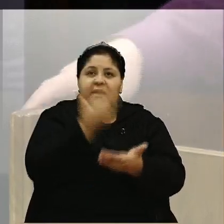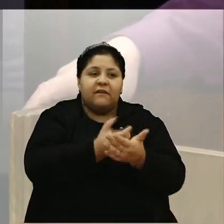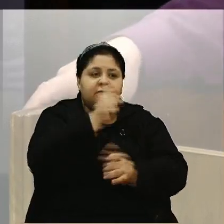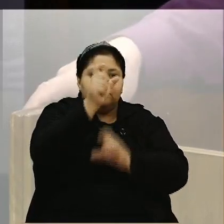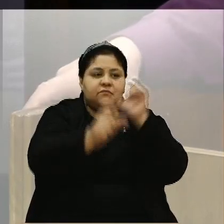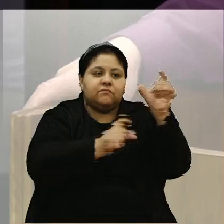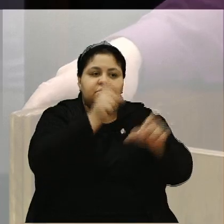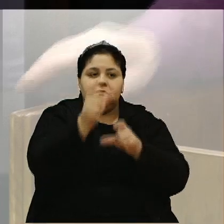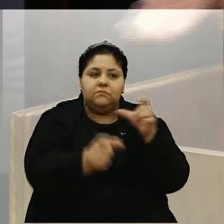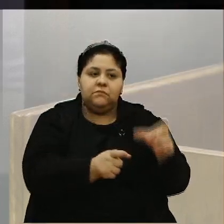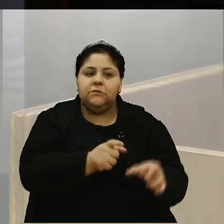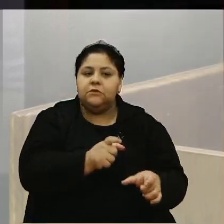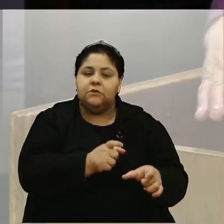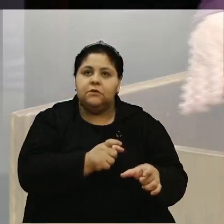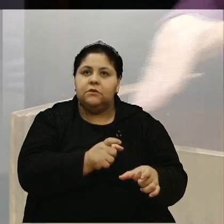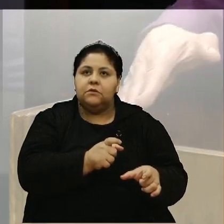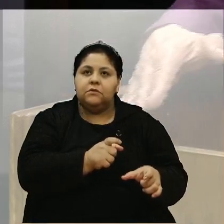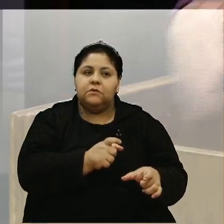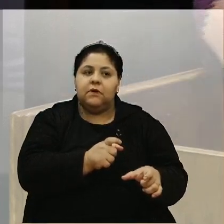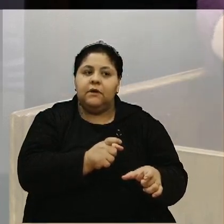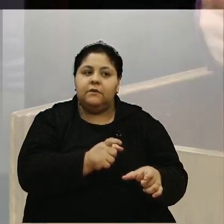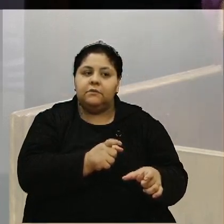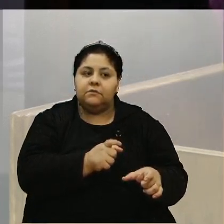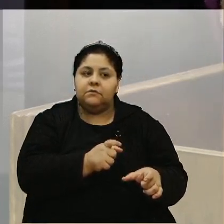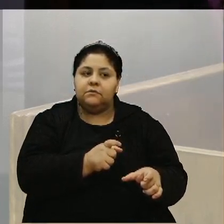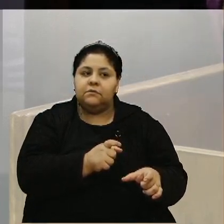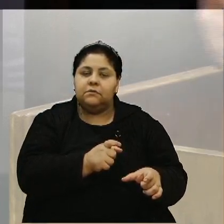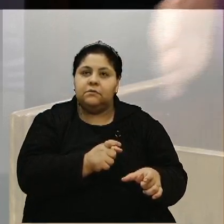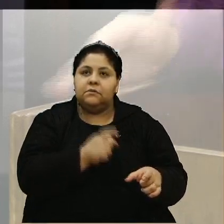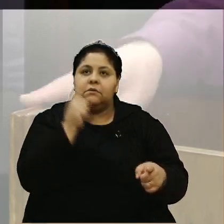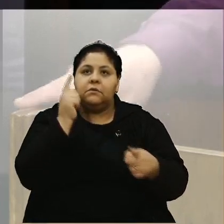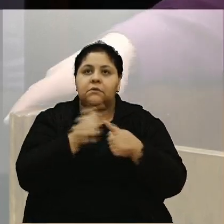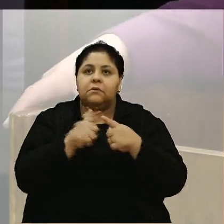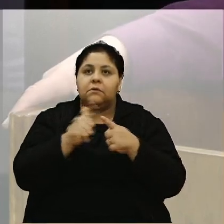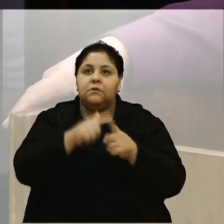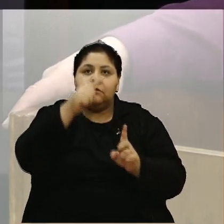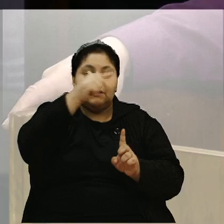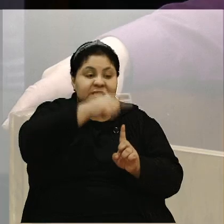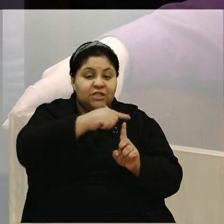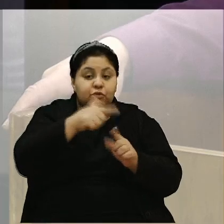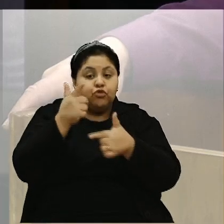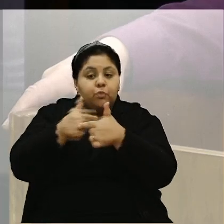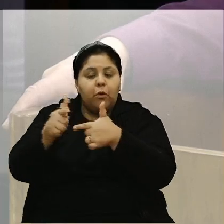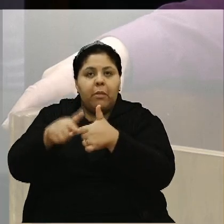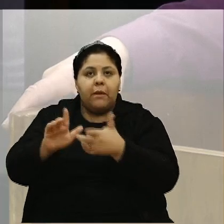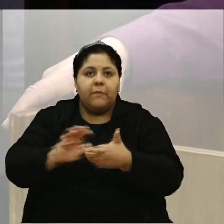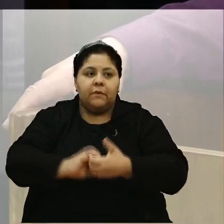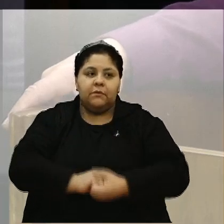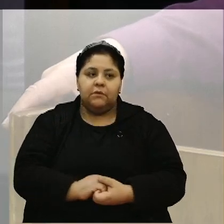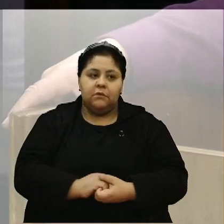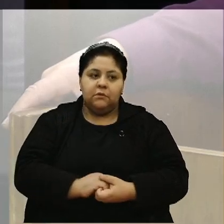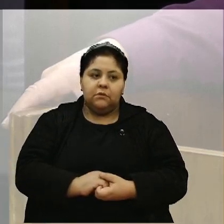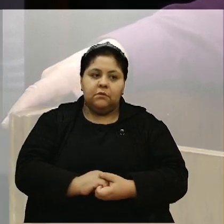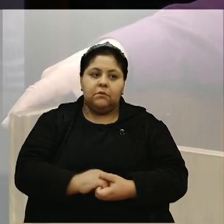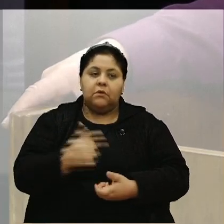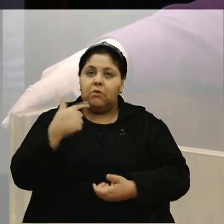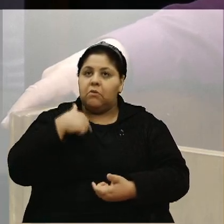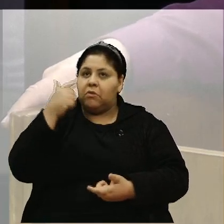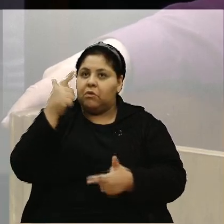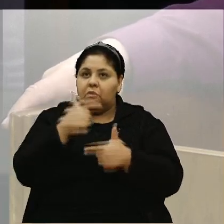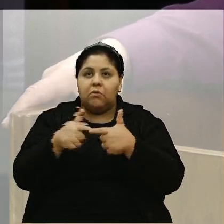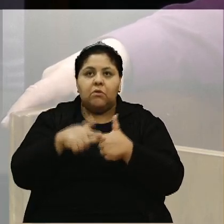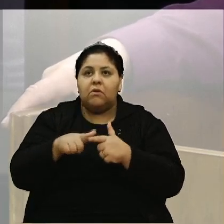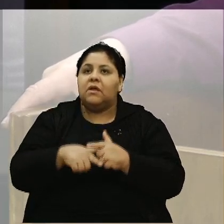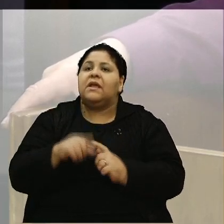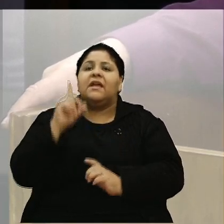do político, ela vai pelo chão por causa desse tipo de situação. Eu não tenho problema nenhum, é